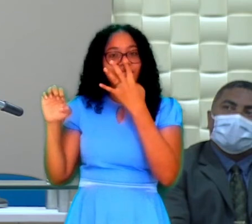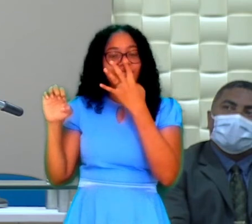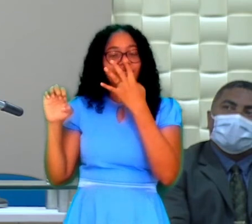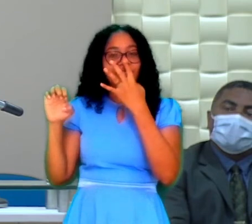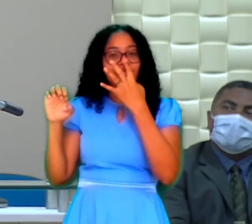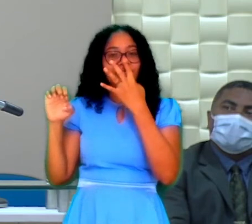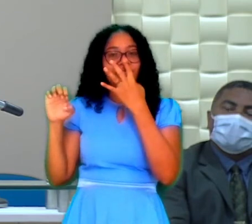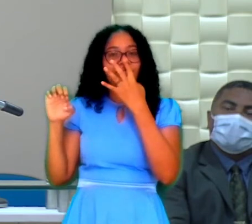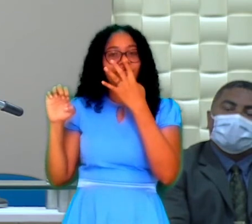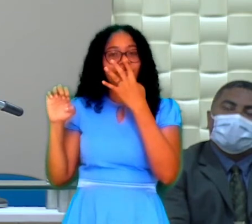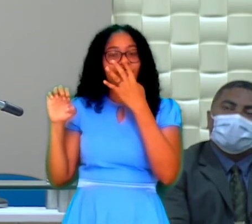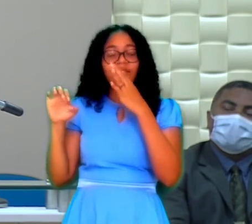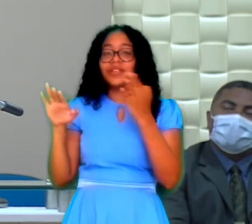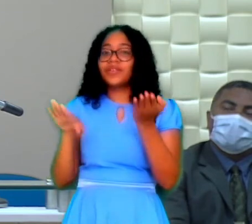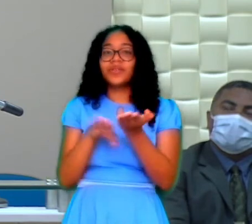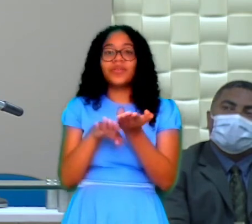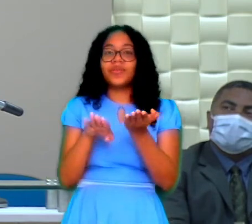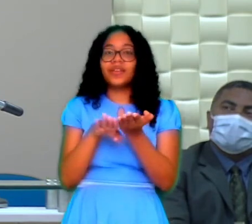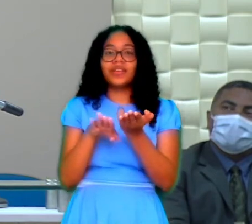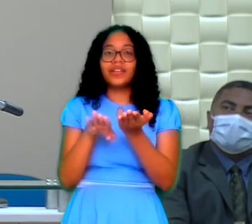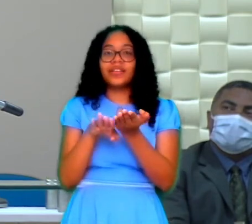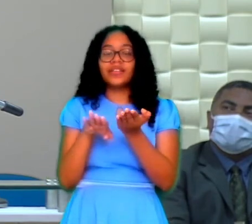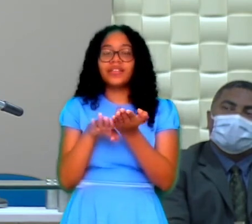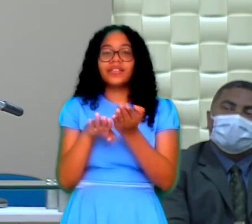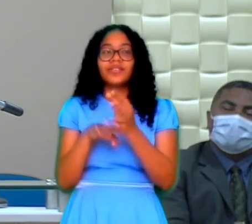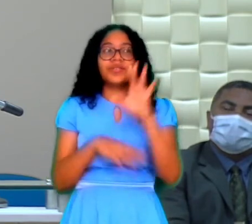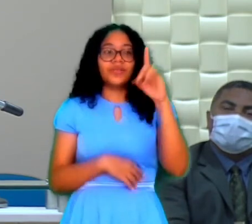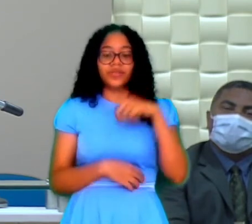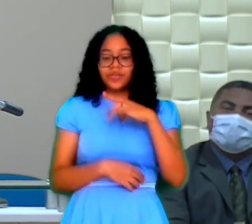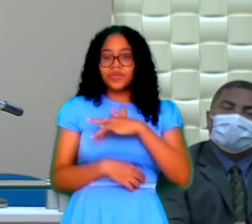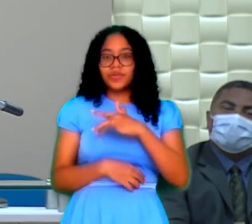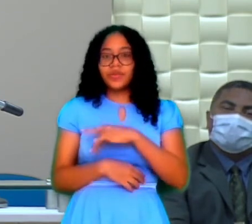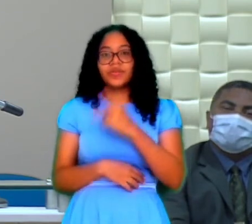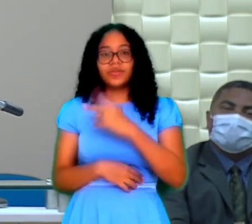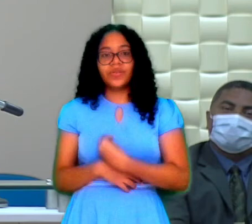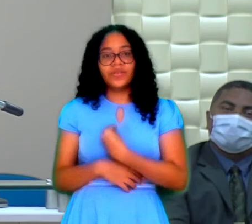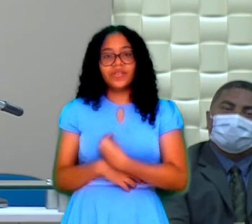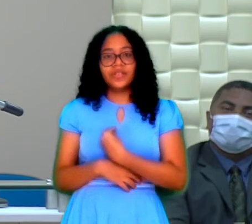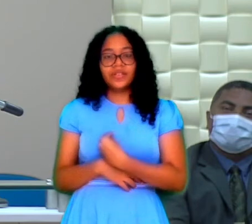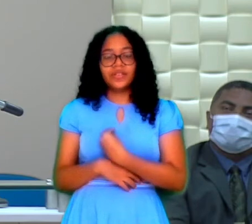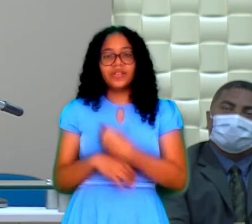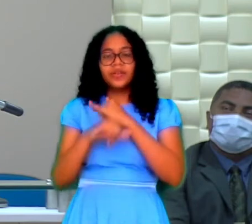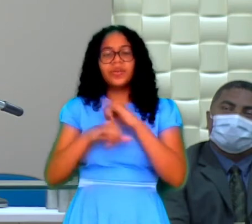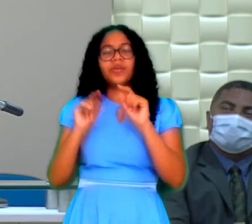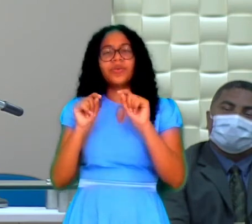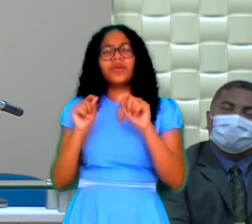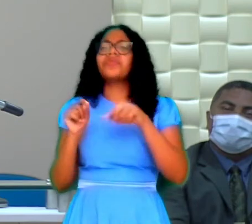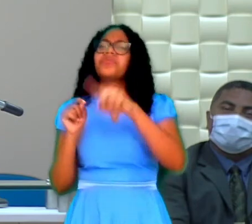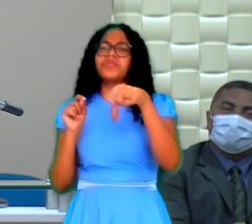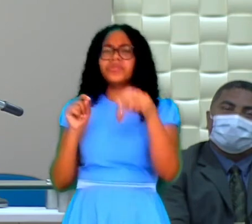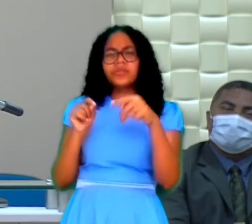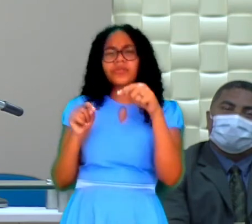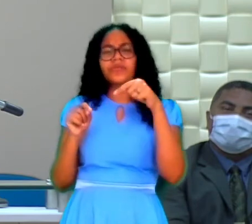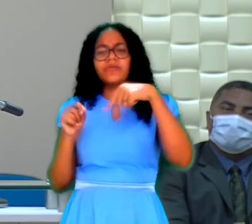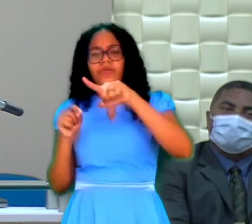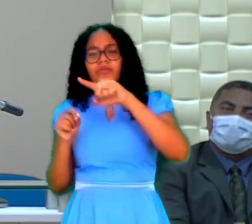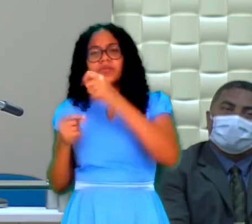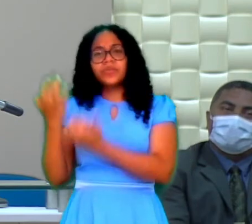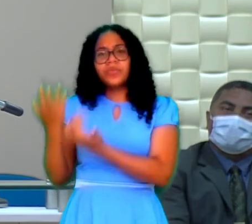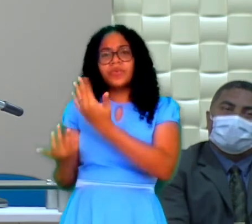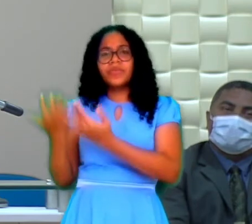crente fiel. Senhor, eu não vou mais ser rebelde contra Ti, sabe? Eu resolvo no meu coração